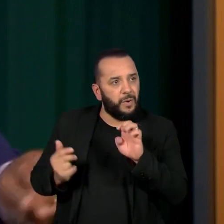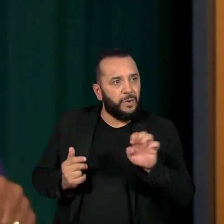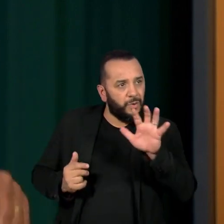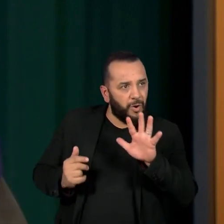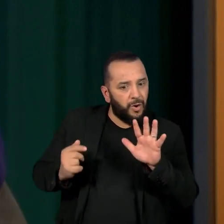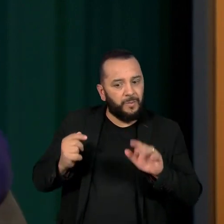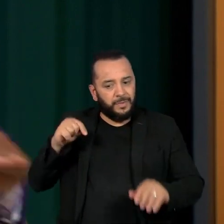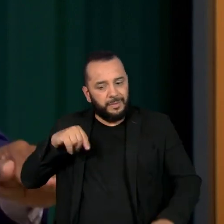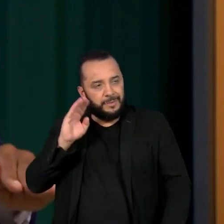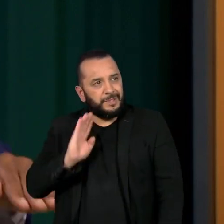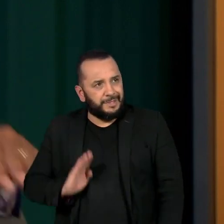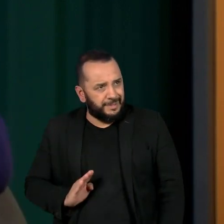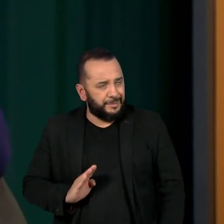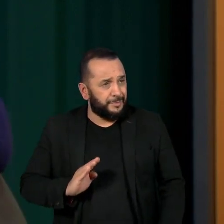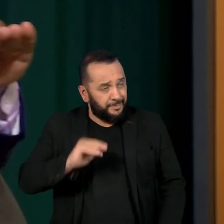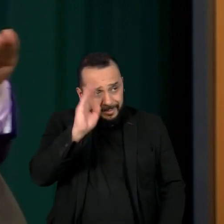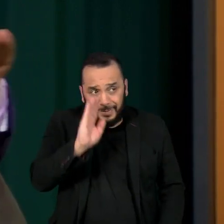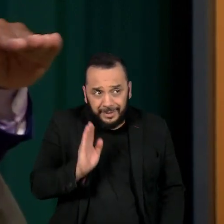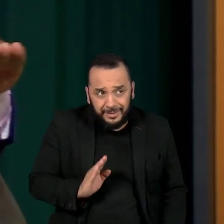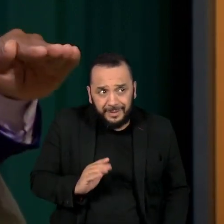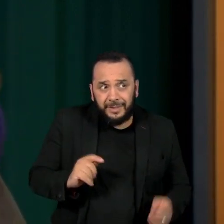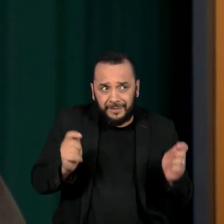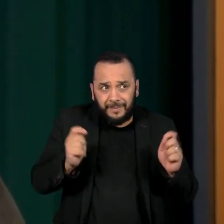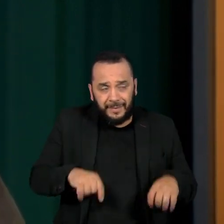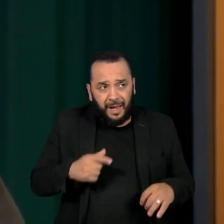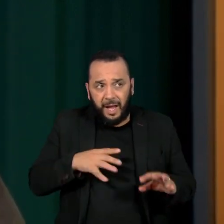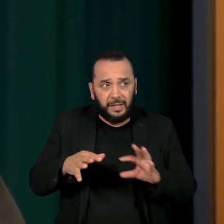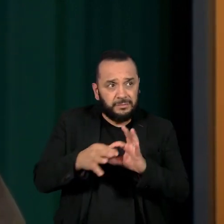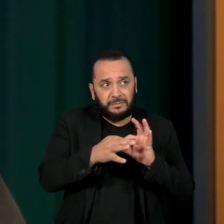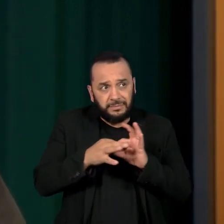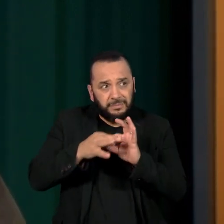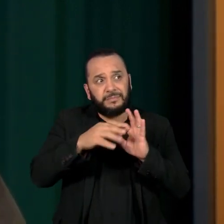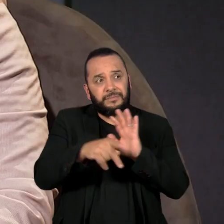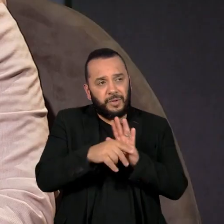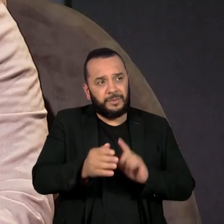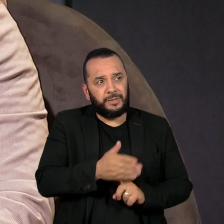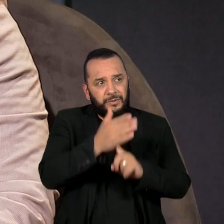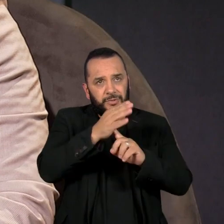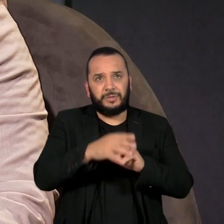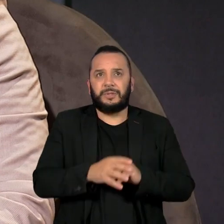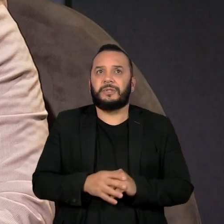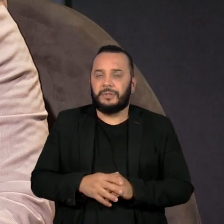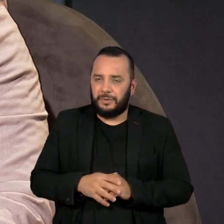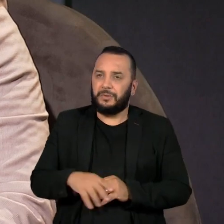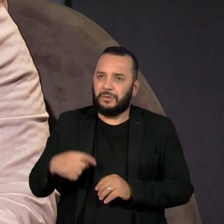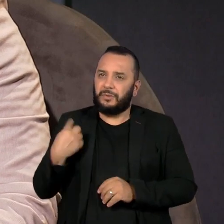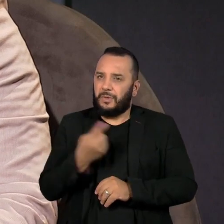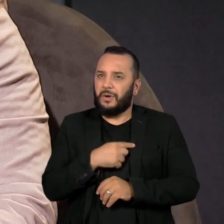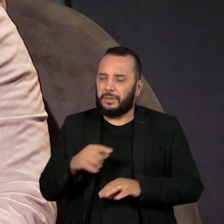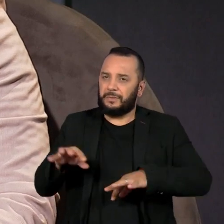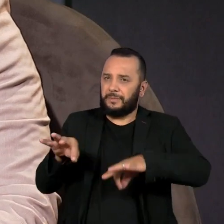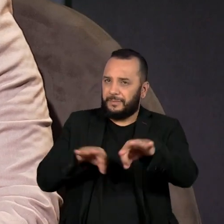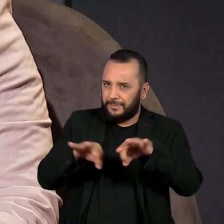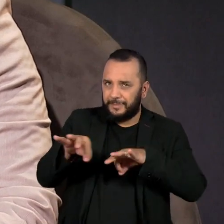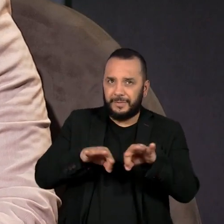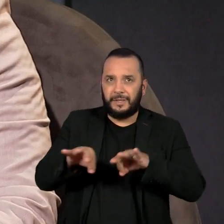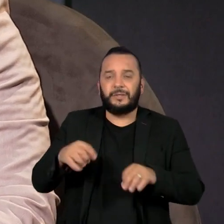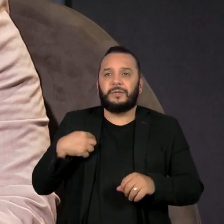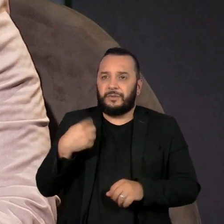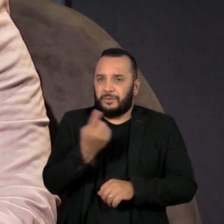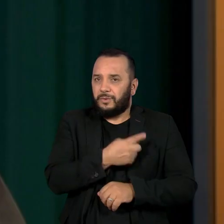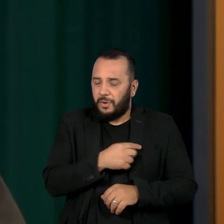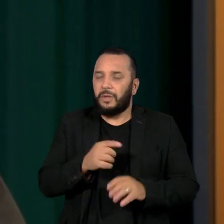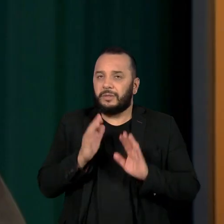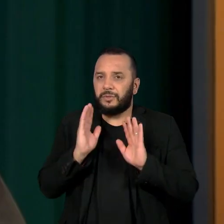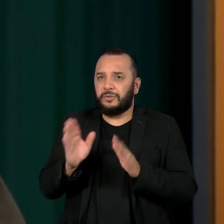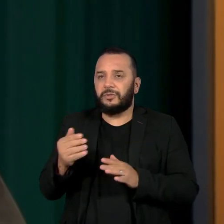no Brasil? O Brasil está preparado para essa globalização tecnológica? Nós estamos preparados, nós exportamos esses profissionais